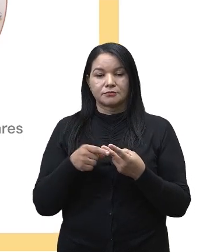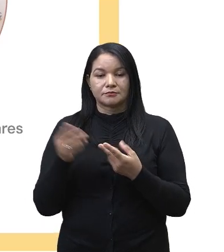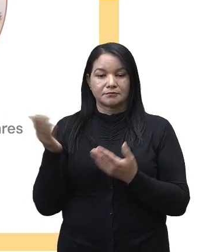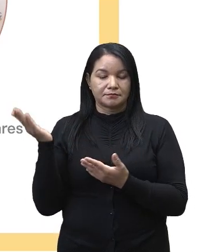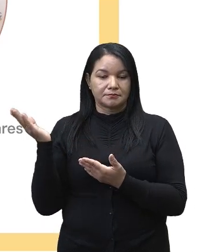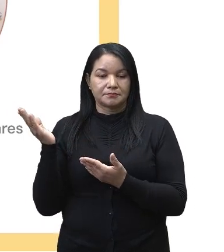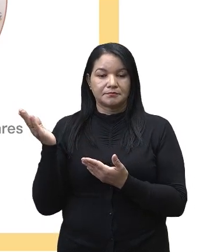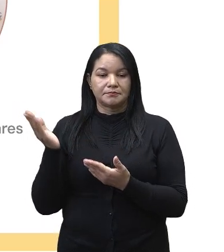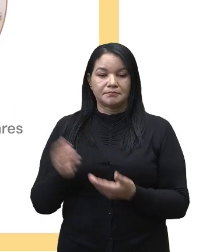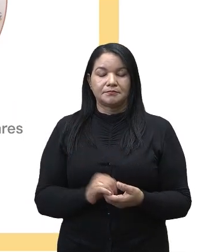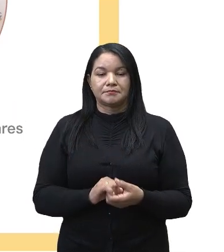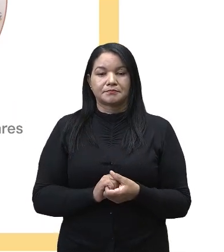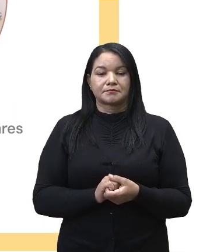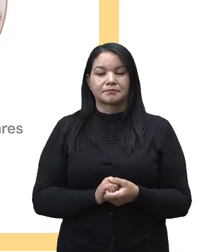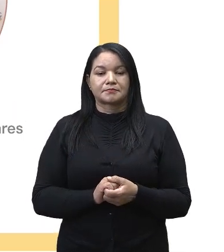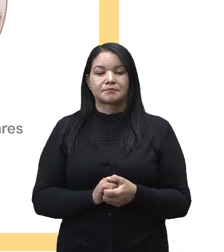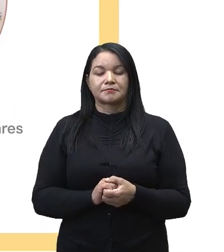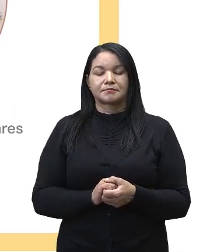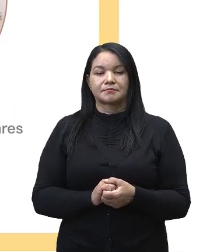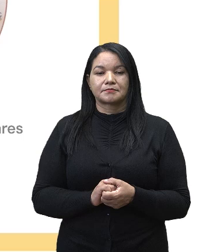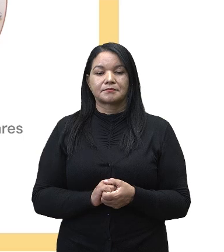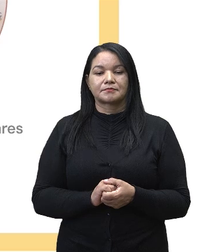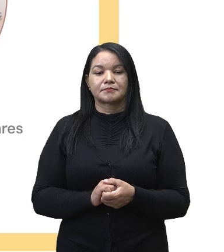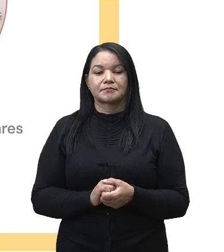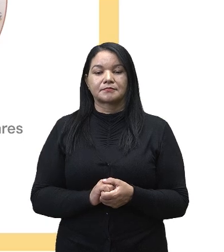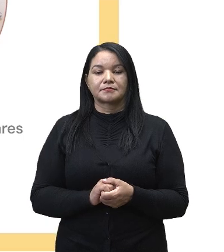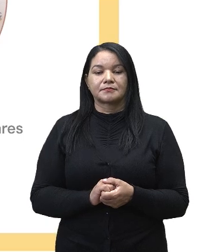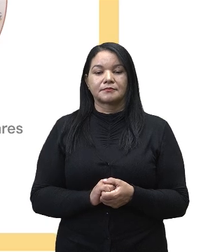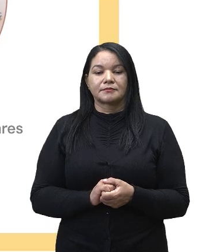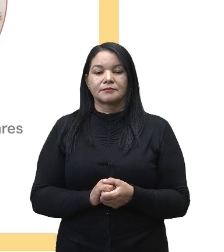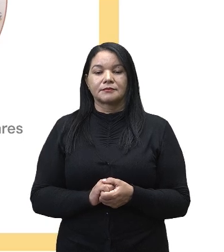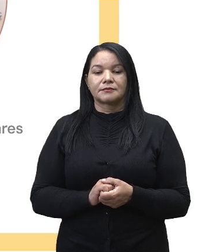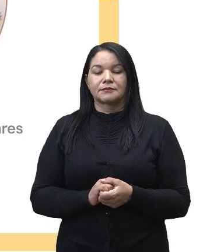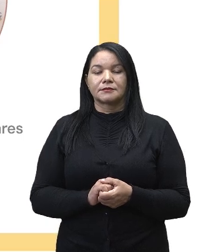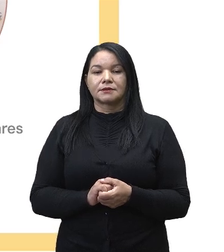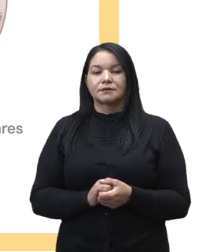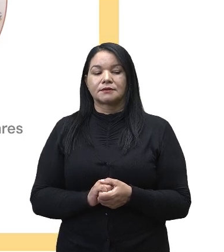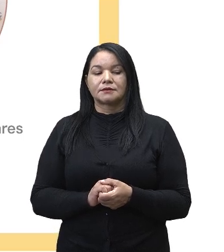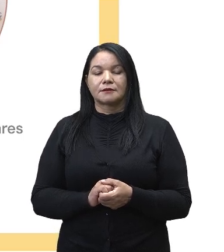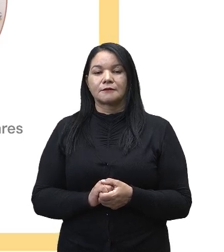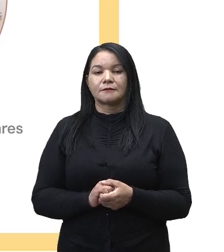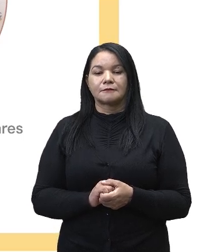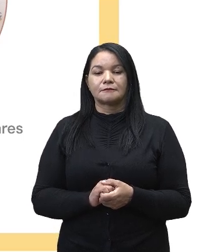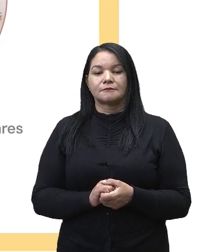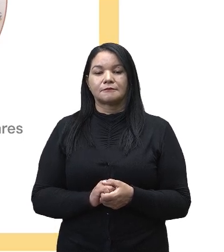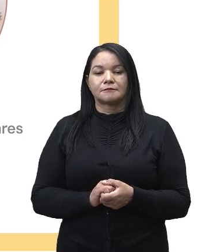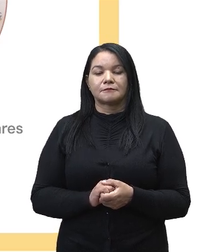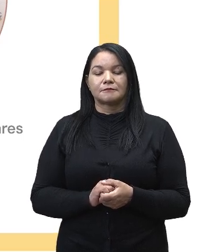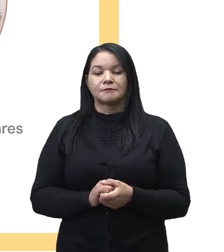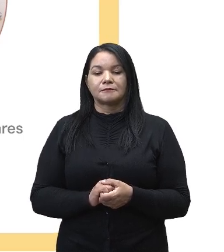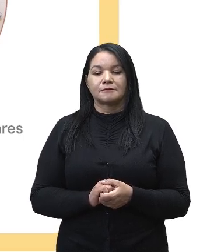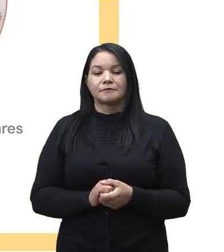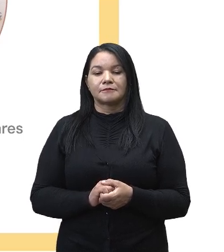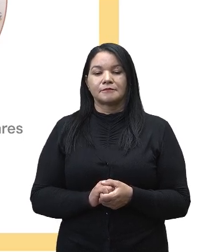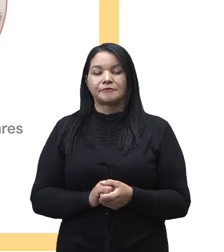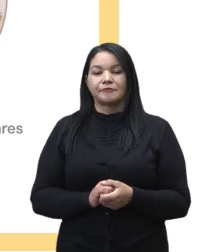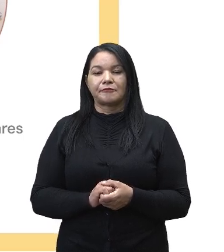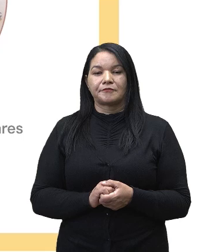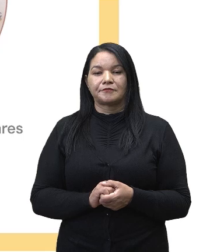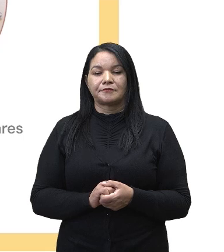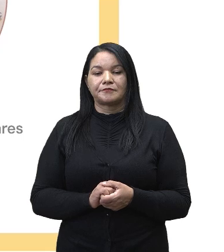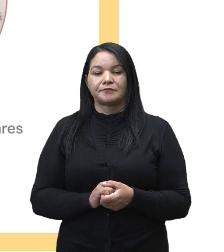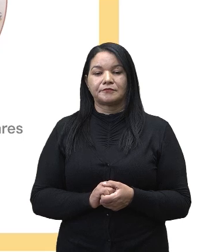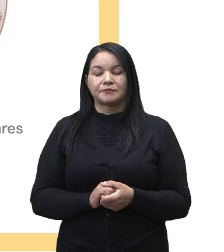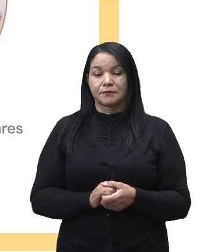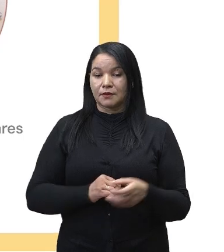a descrição minuciosa do aspecto físico e as qualidades morais de uma pessoa. Então, no